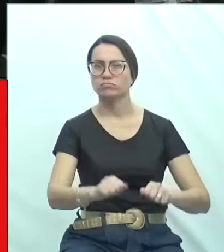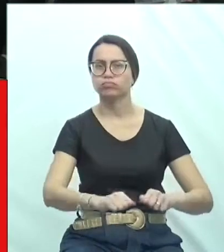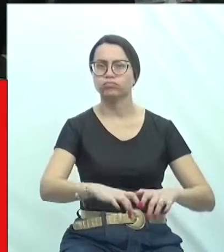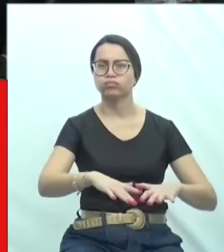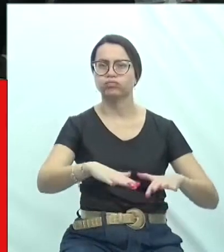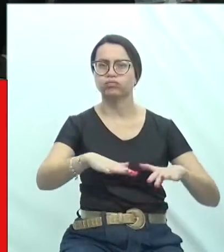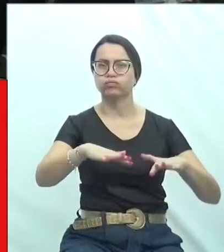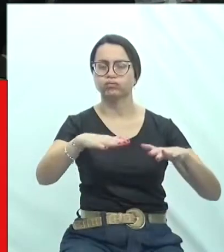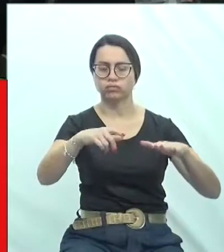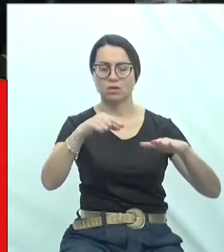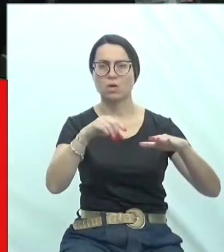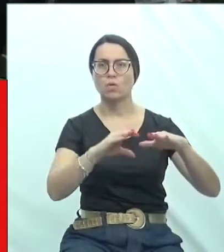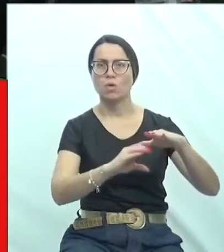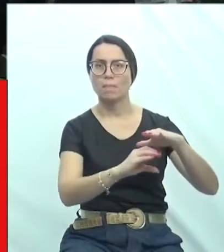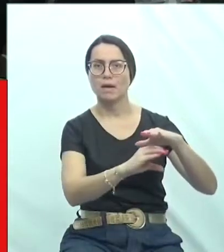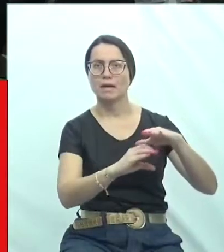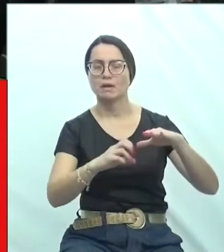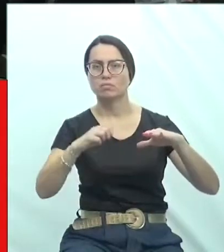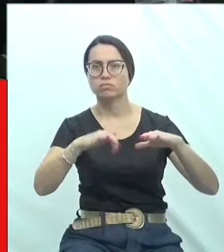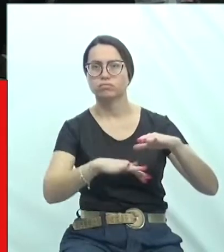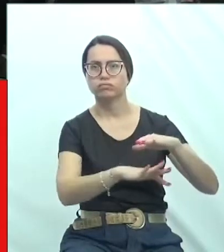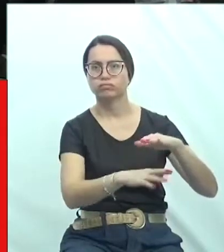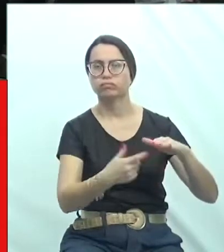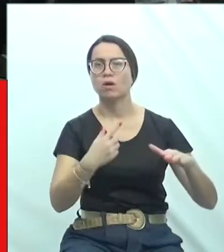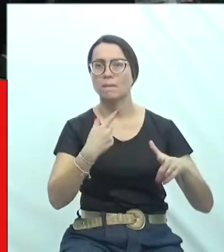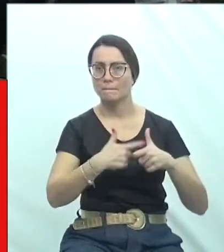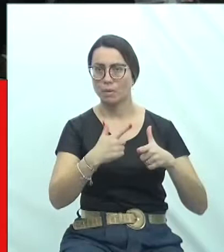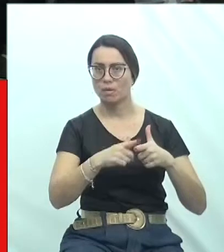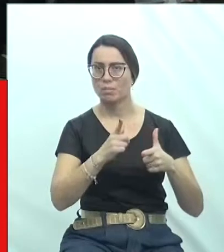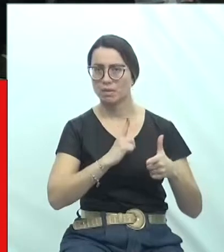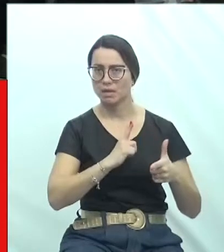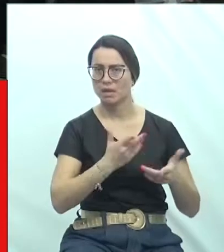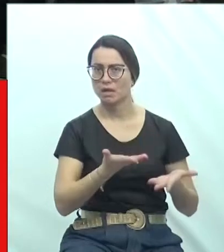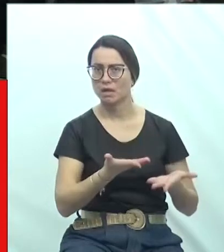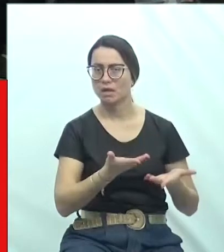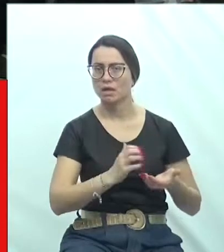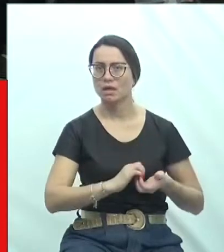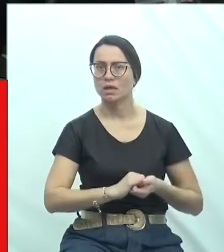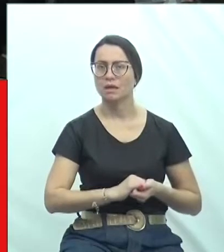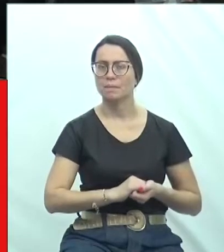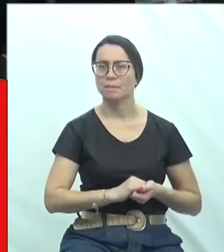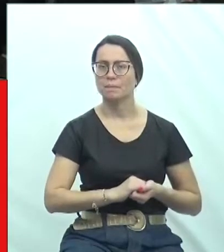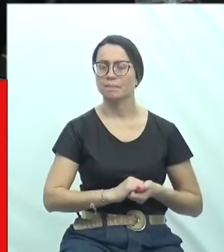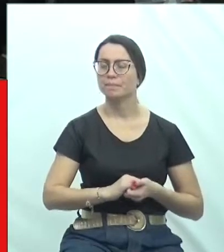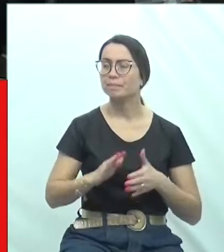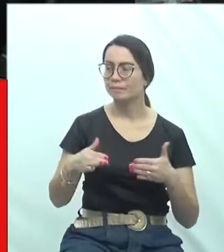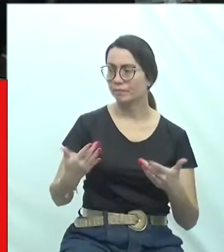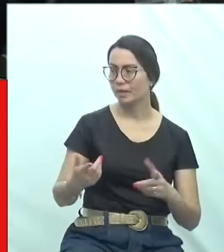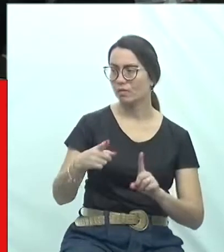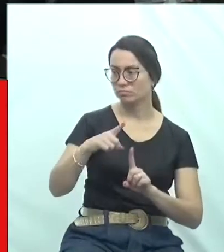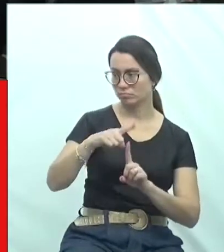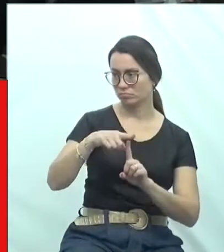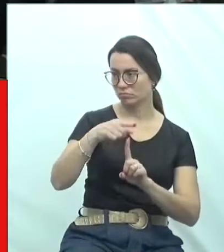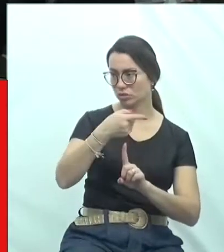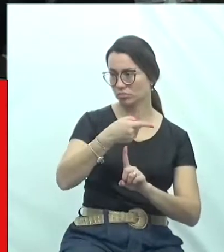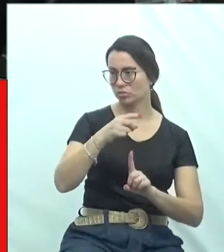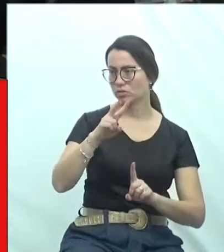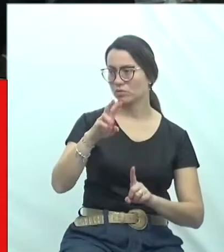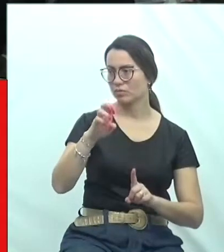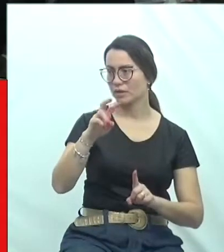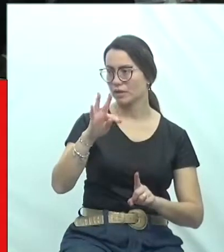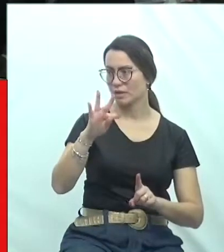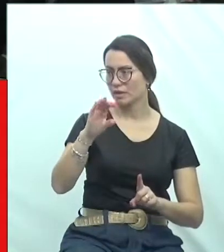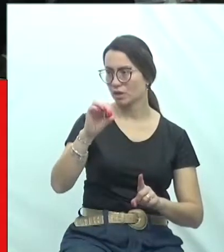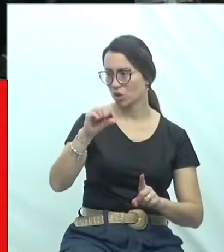Olha, o que, que eu vou te dizer? Esse tipo, eu vou até falar para os senhores, né? Esse tipo de... é uma ventosa, é um tipo de